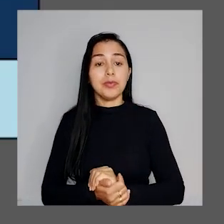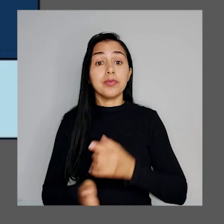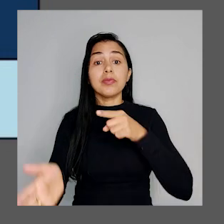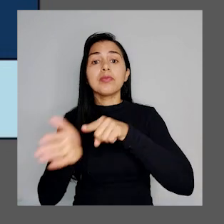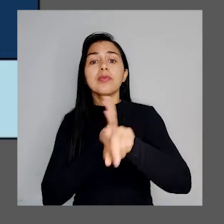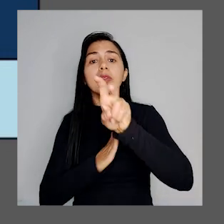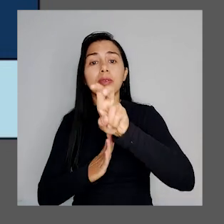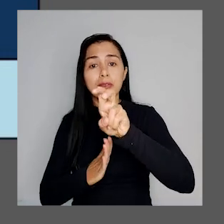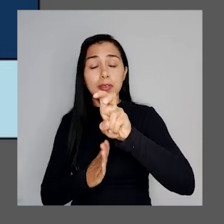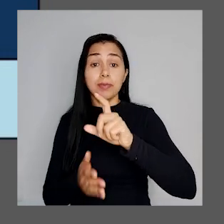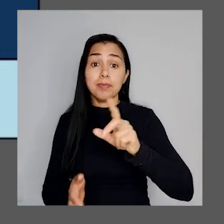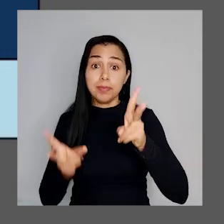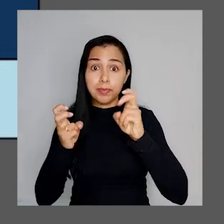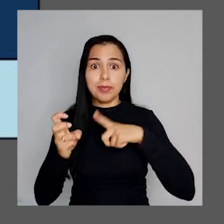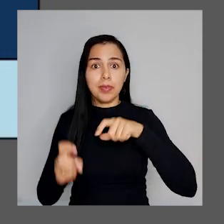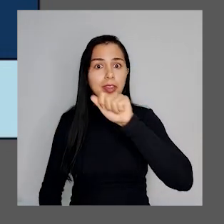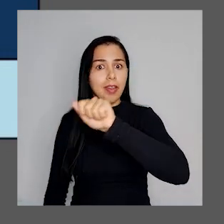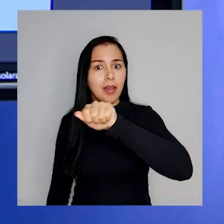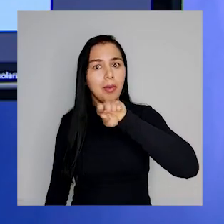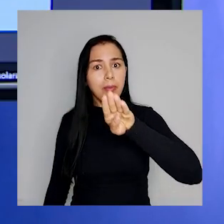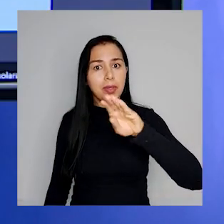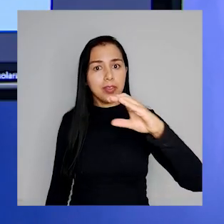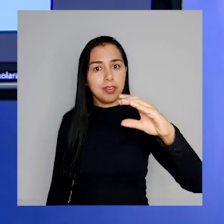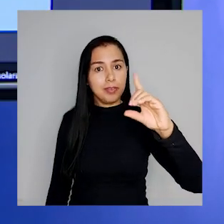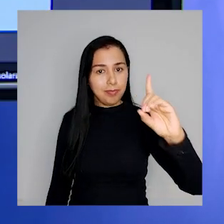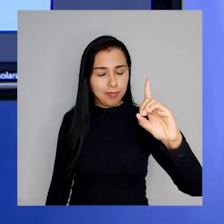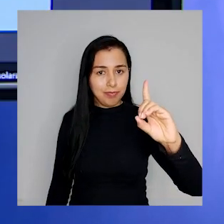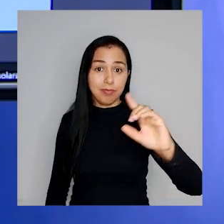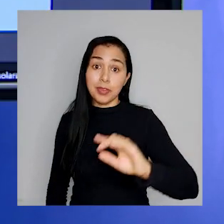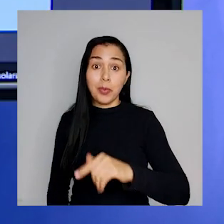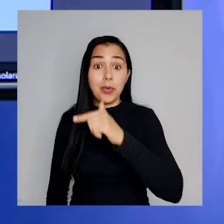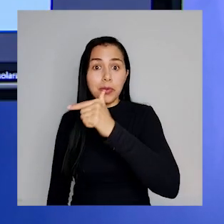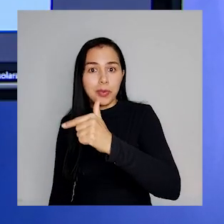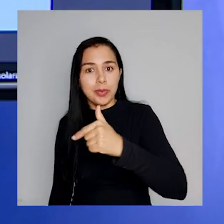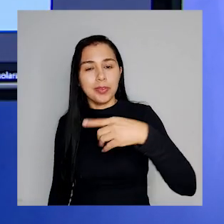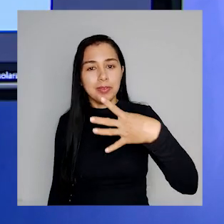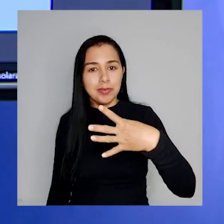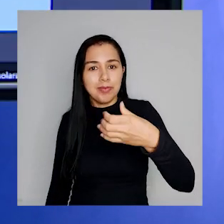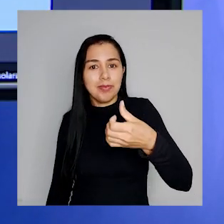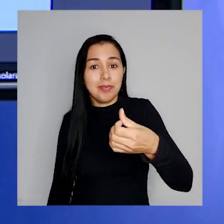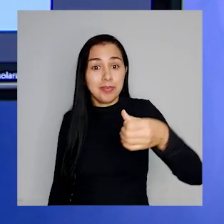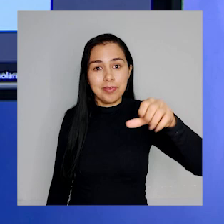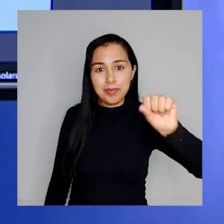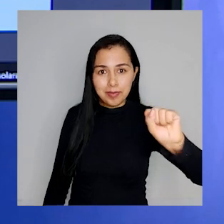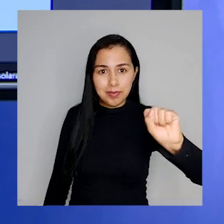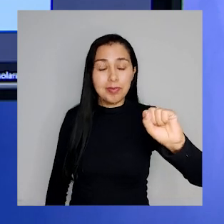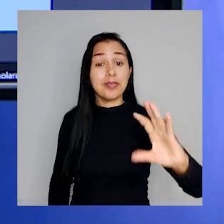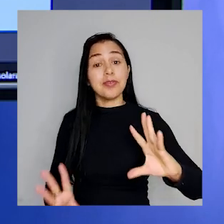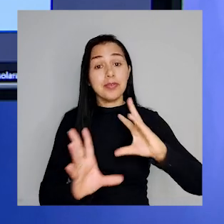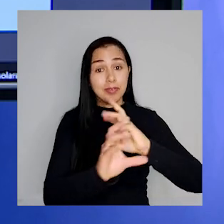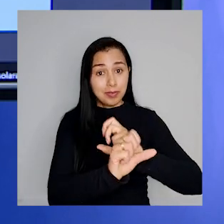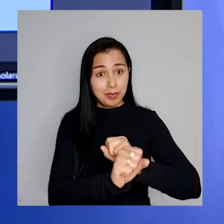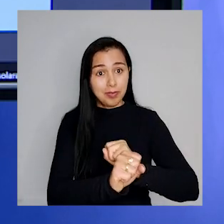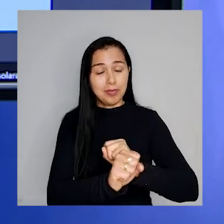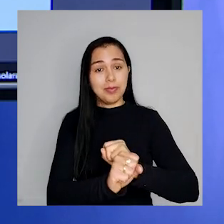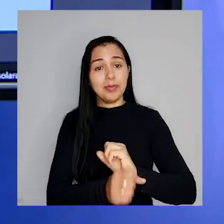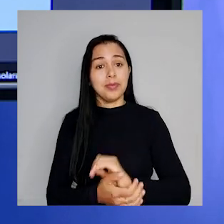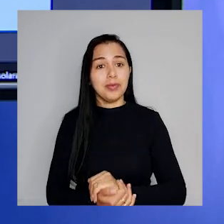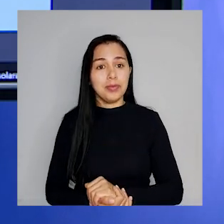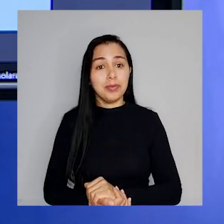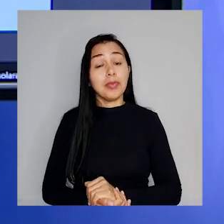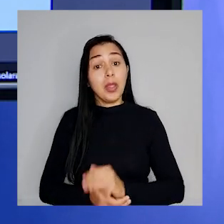valendo 8. E assim segue. Olha a questão 5, que apareceu dessa vez o item D. Então, 2, 4, 6 e 8,